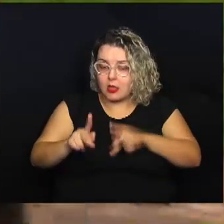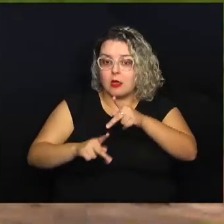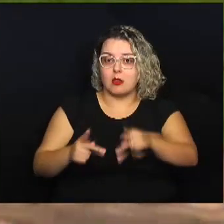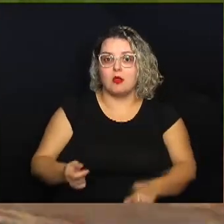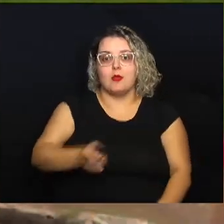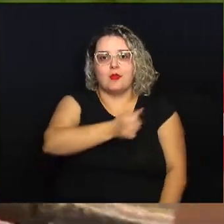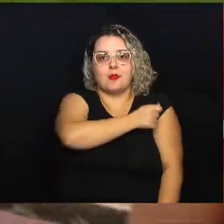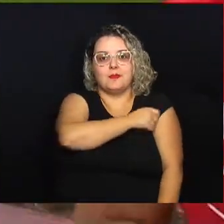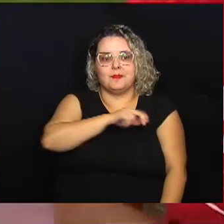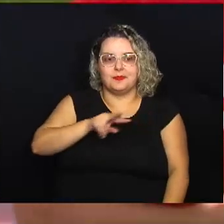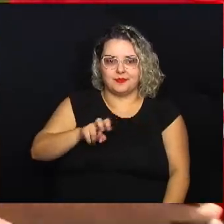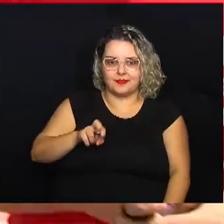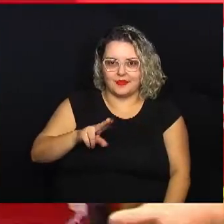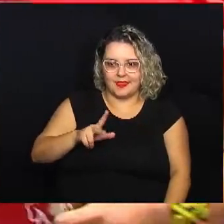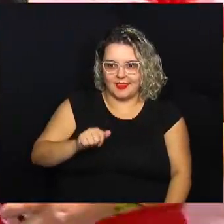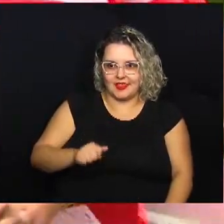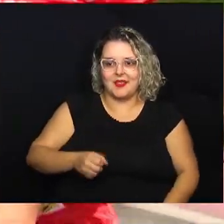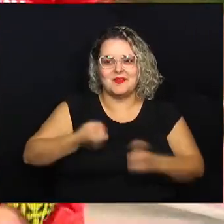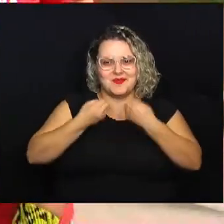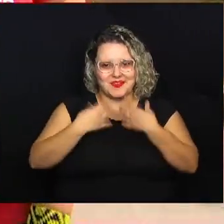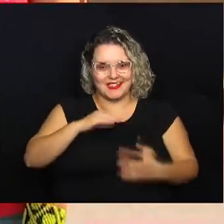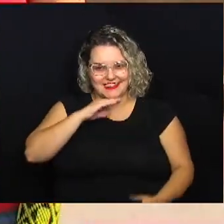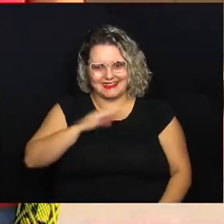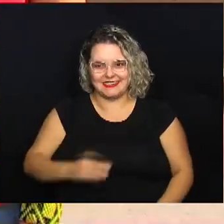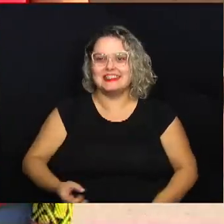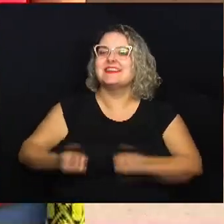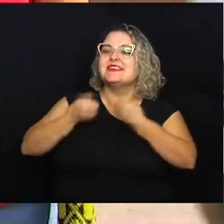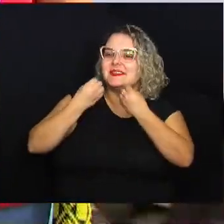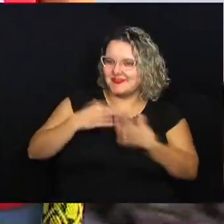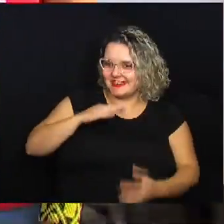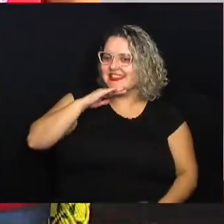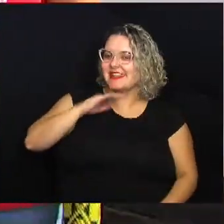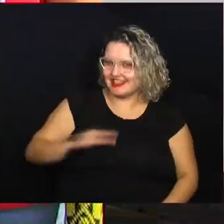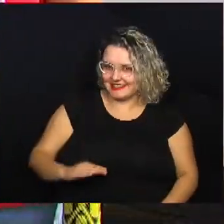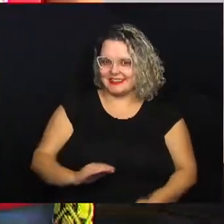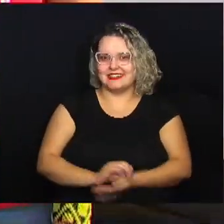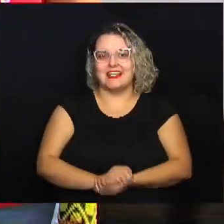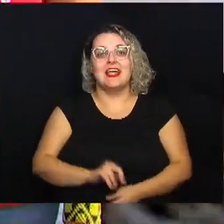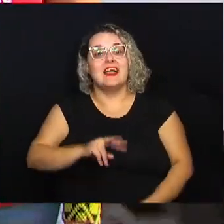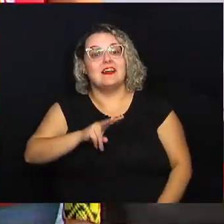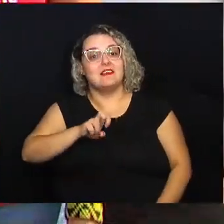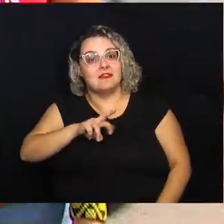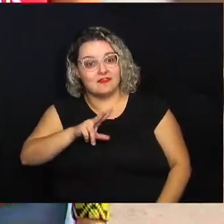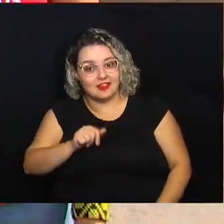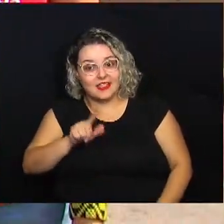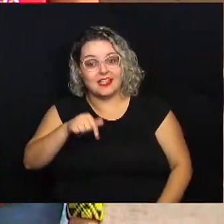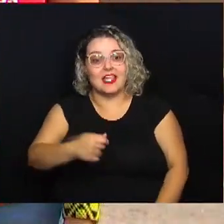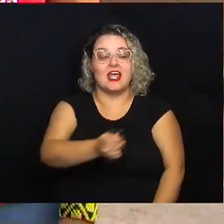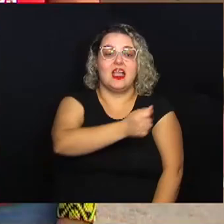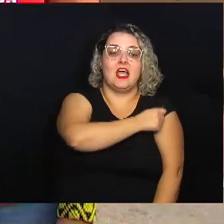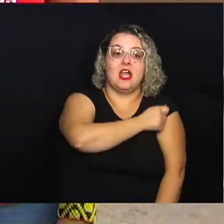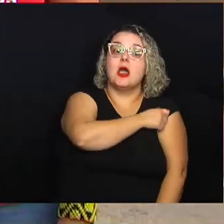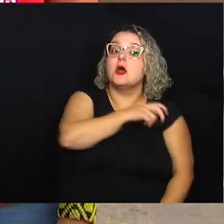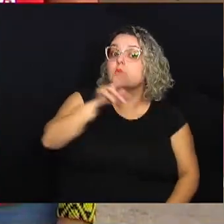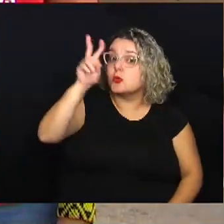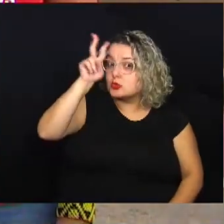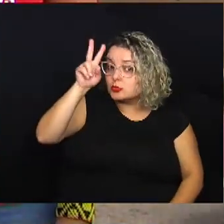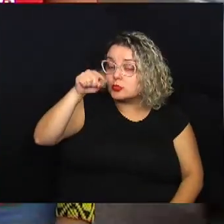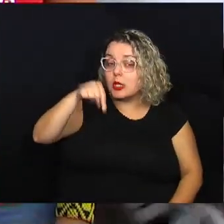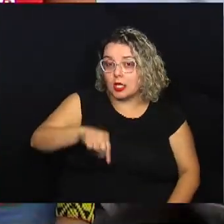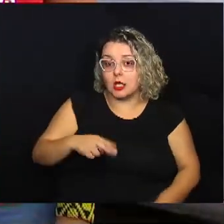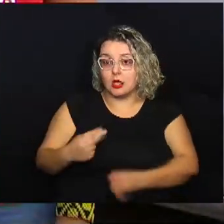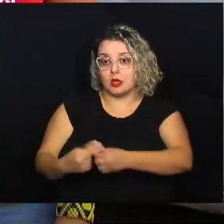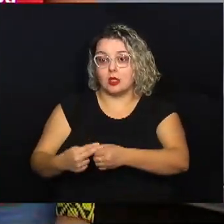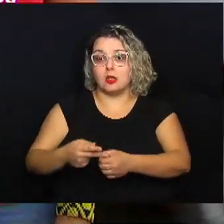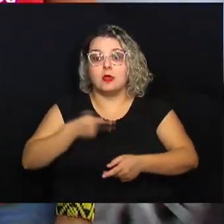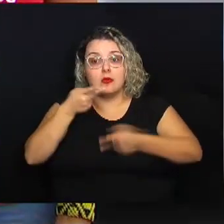Vera Lúcia. Boa tarde, Vera Lúcia. Boa tarde. Vera Lúcia, ela é aluna de História aqui e vai contar